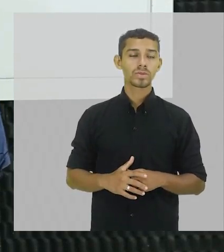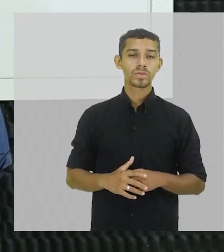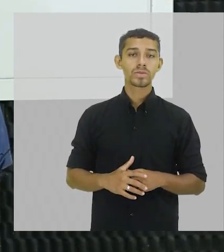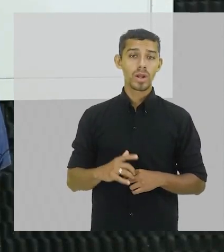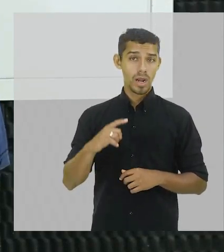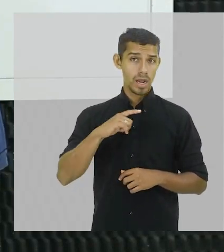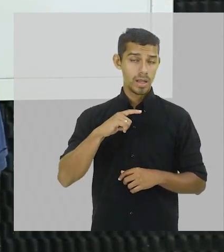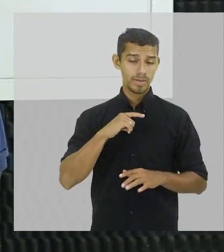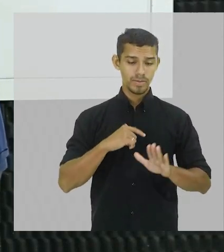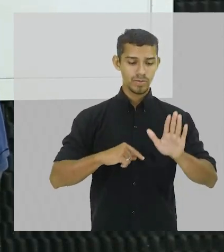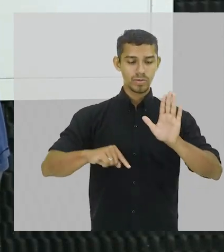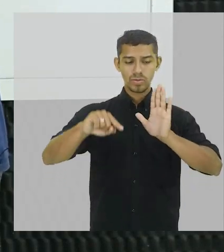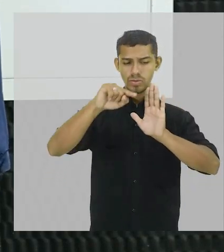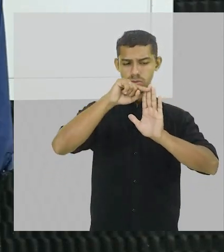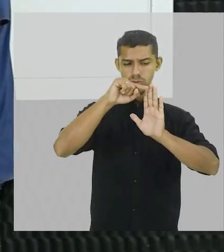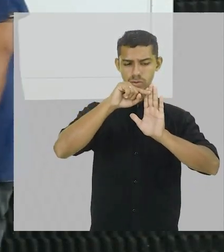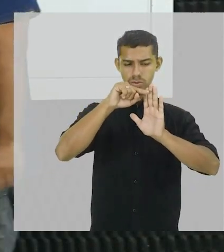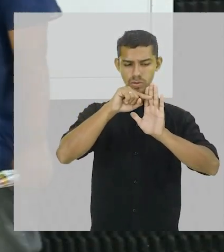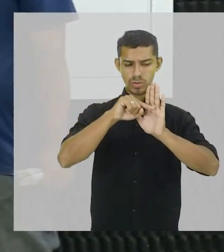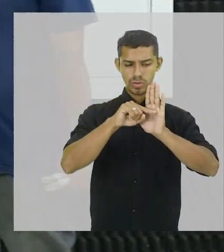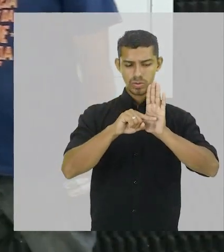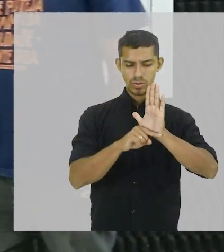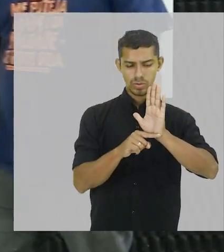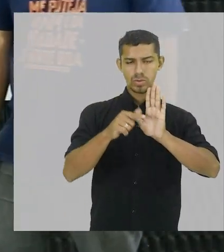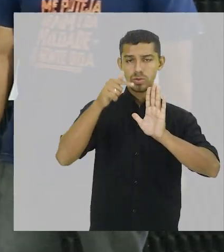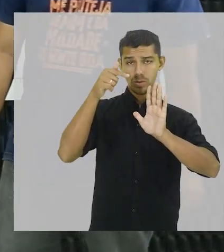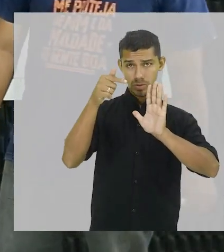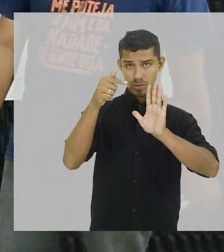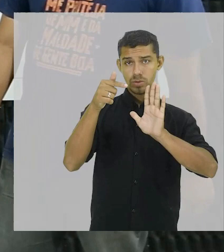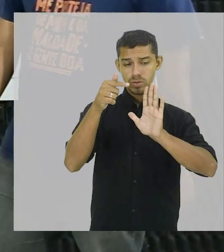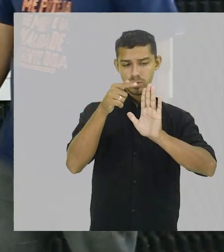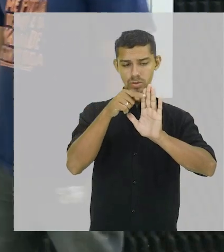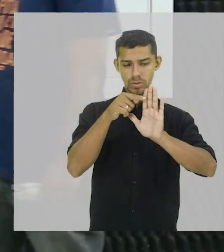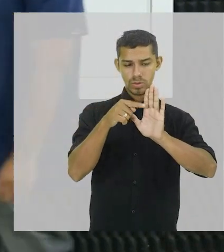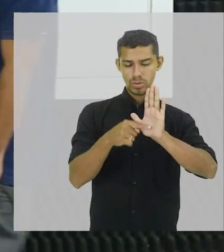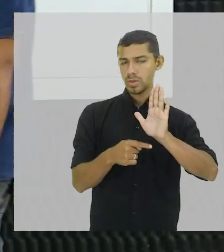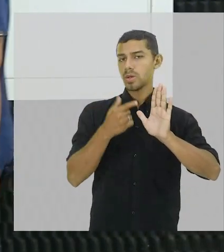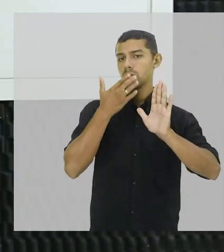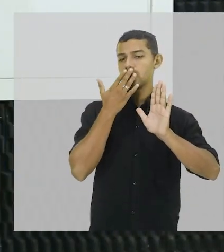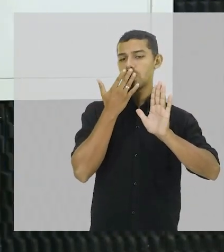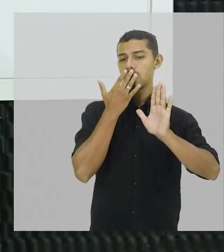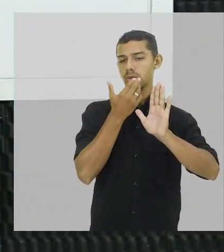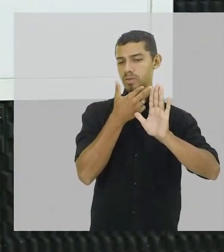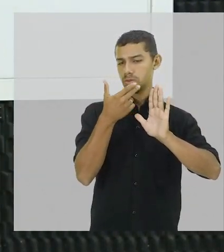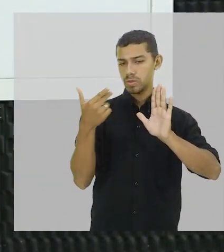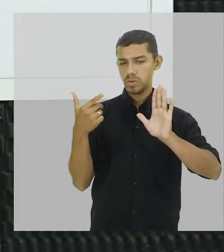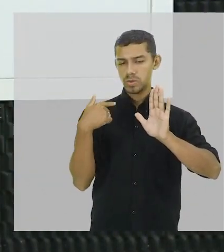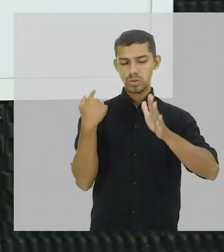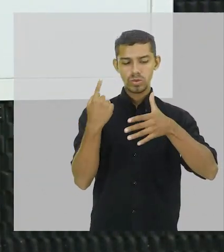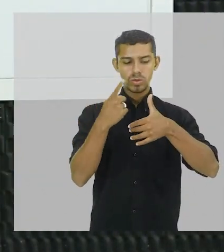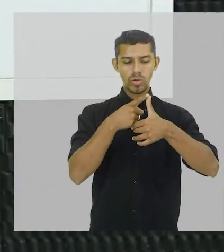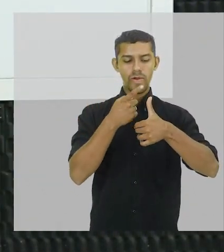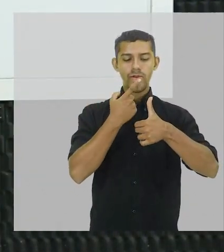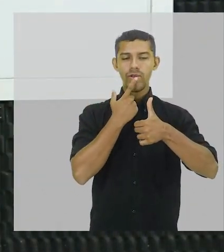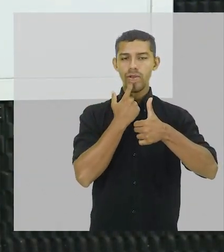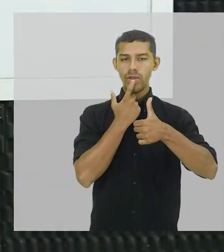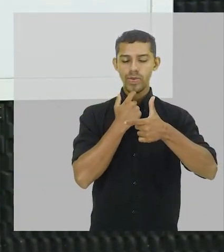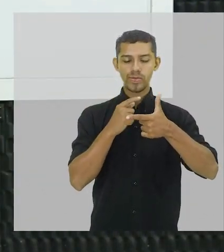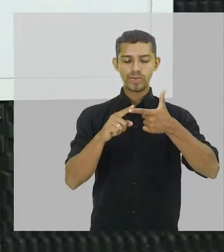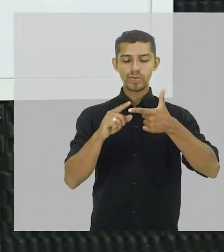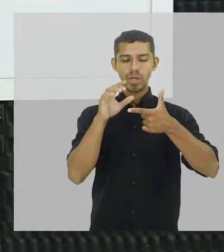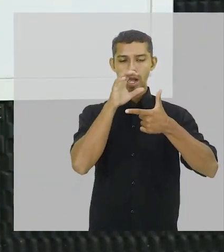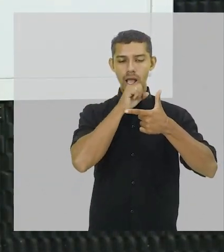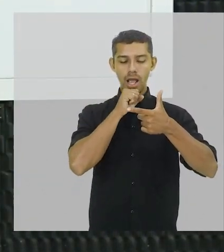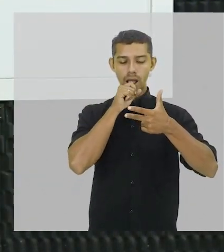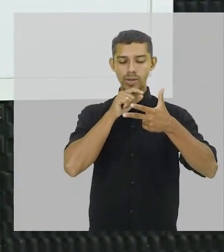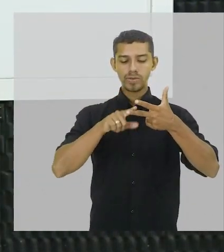uma camadazinha aqui de 7 cores, né, aquelas 7 cores que a gente já conhece, né, o vermelho, o